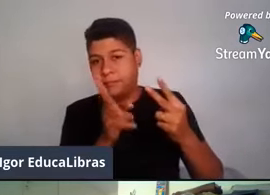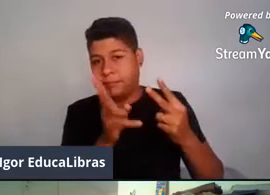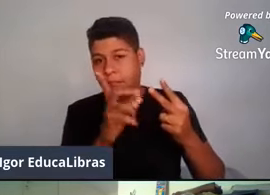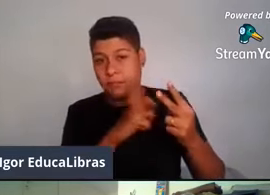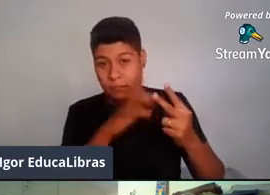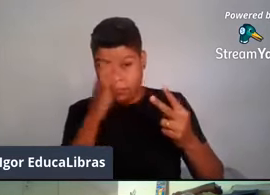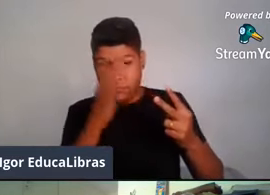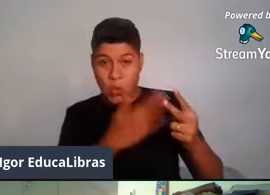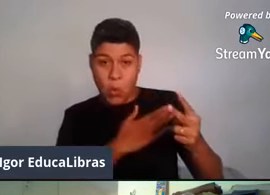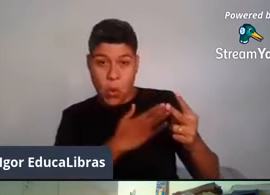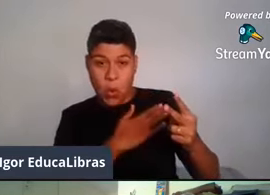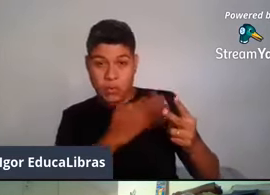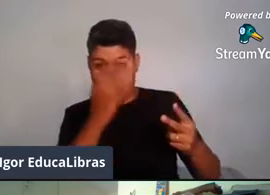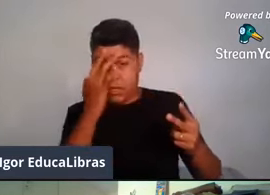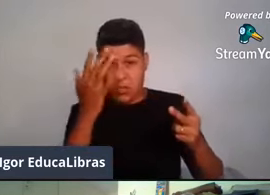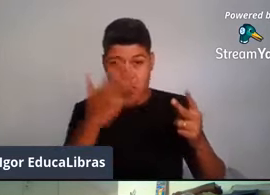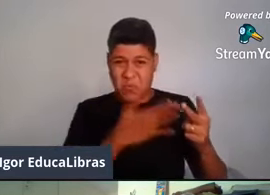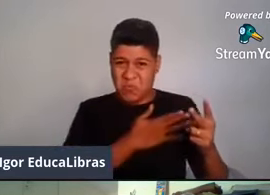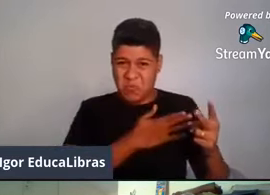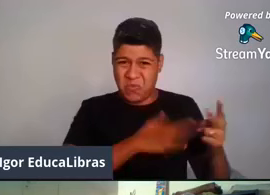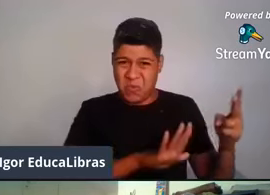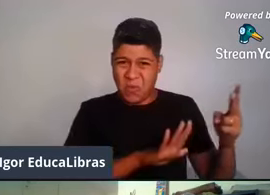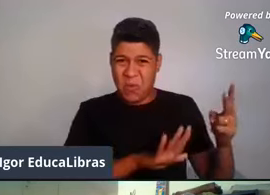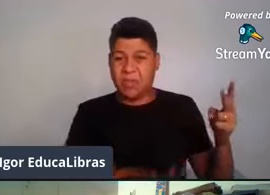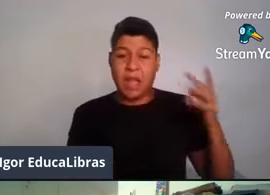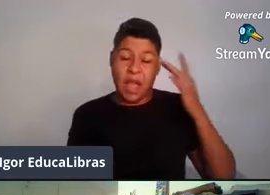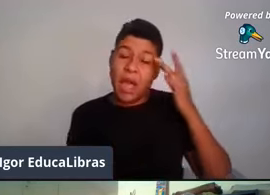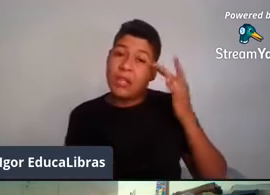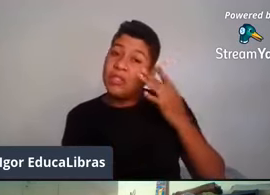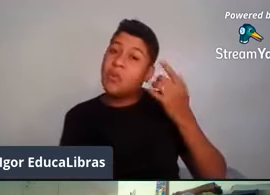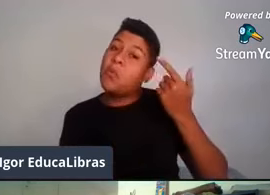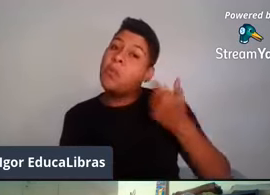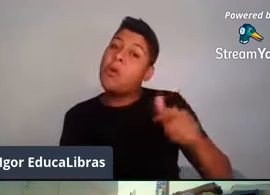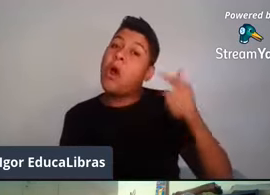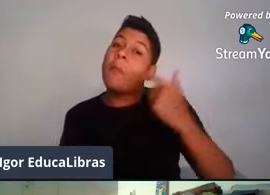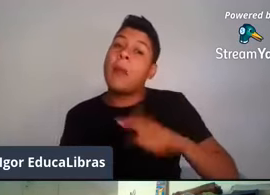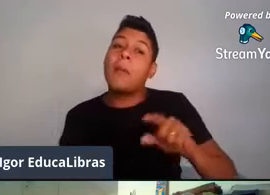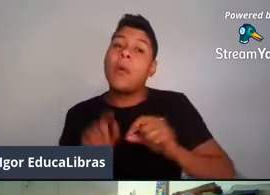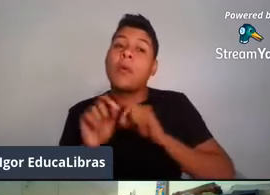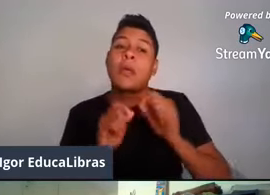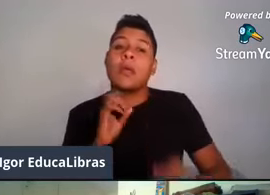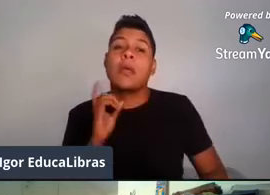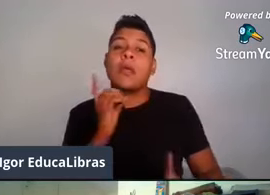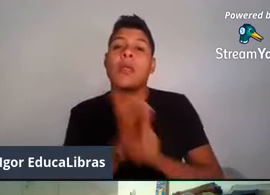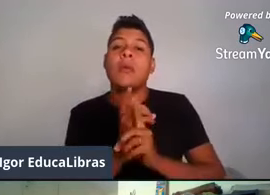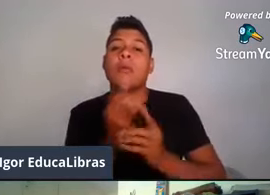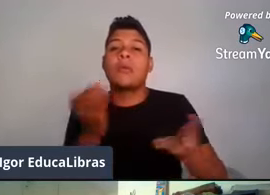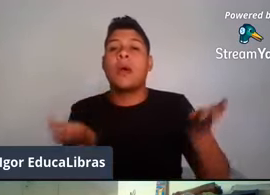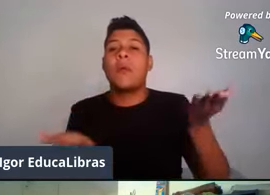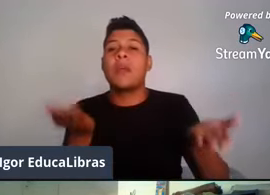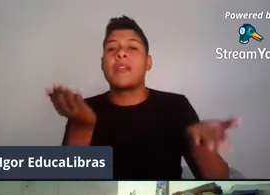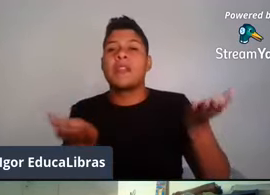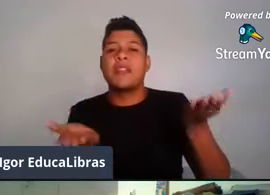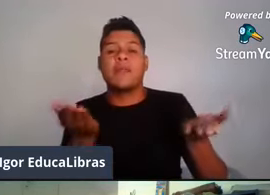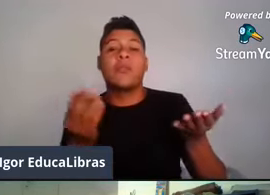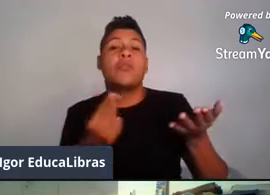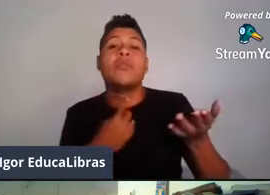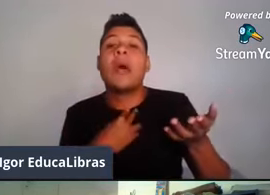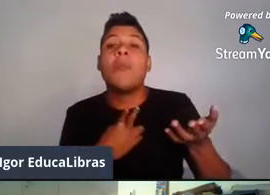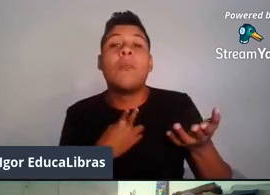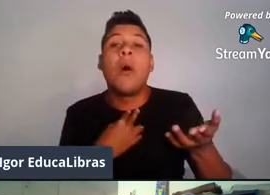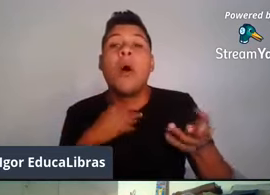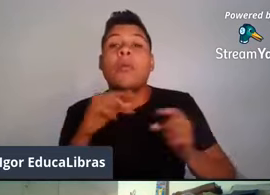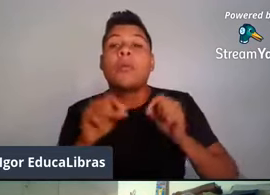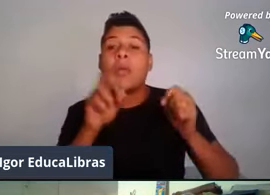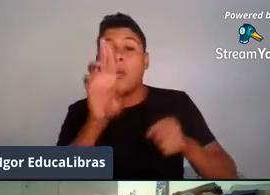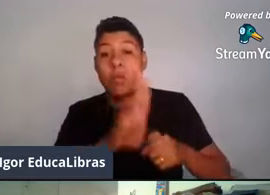que gosta, vai ter gente que não gosta, e eu acho que o X da questão é tentar achar esse equilíbrio. Não pode usar essa